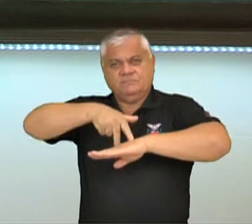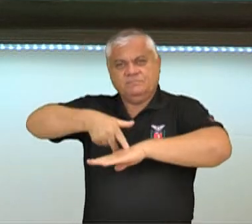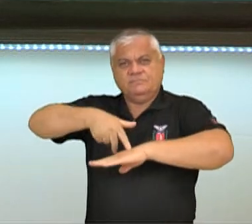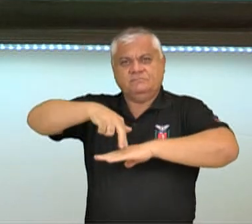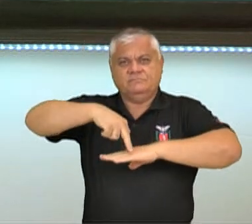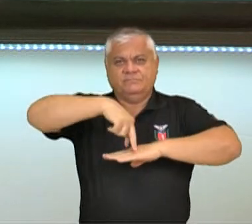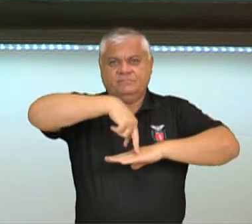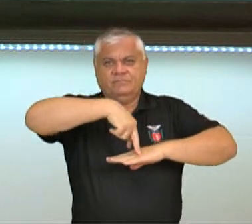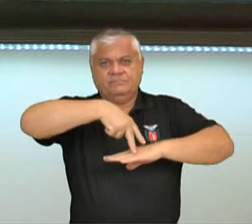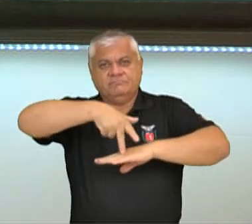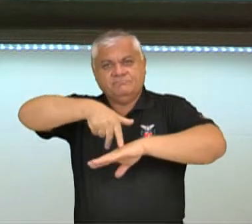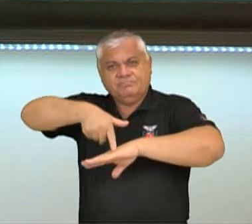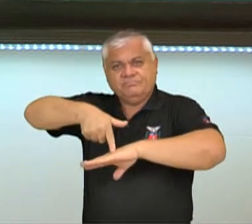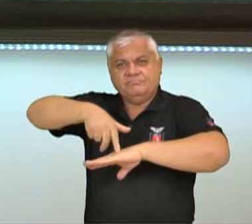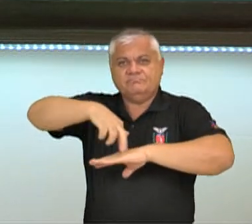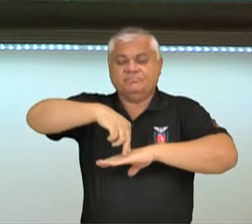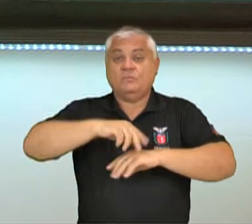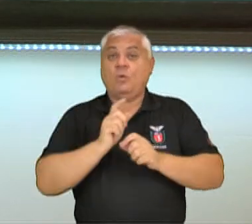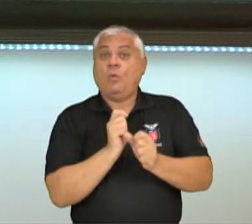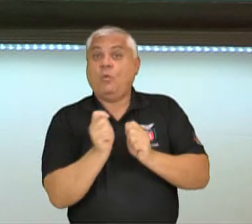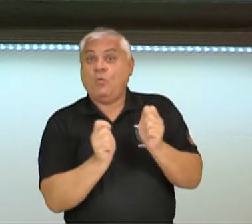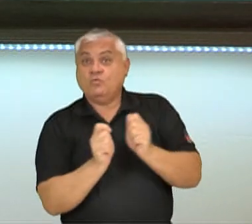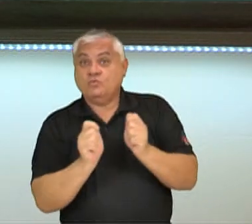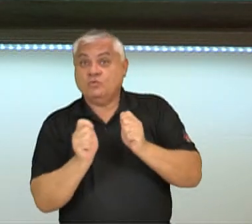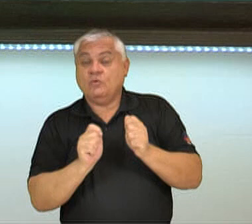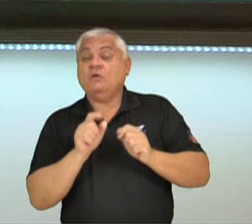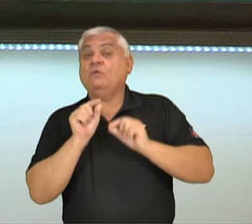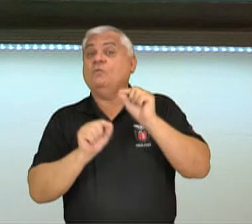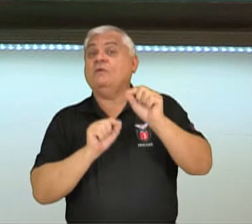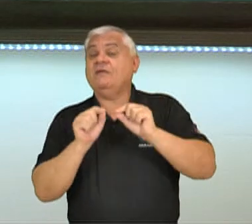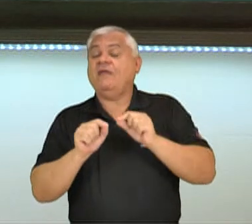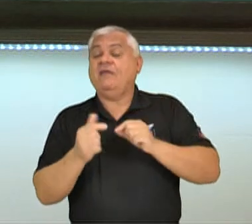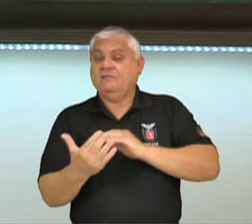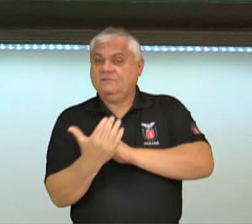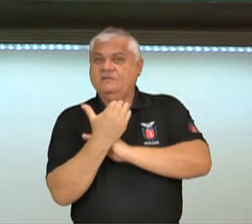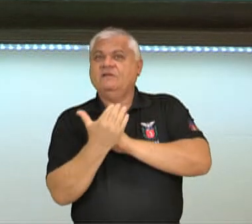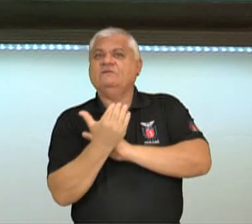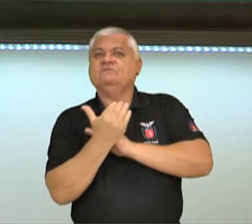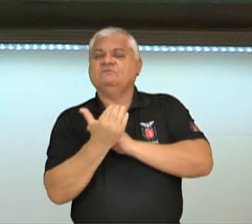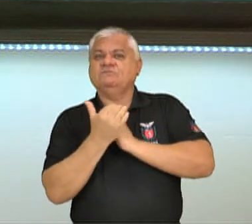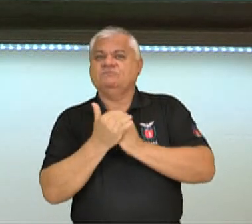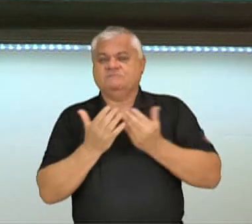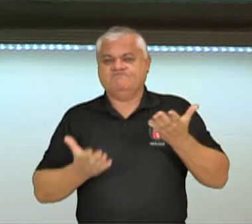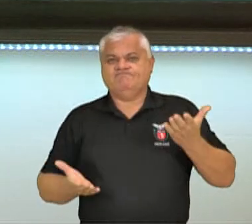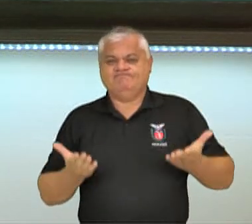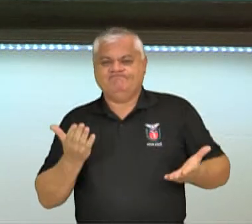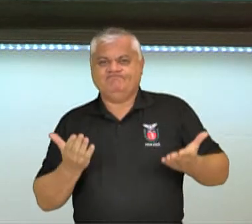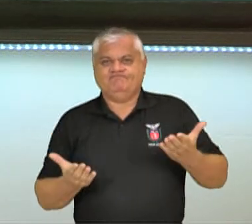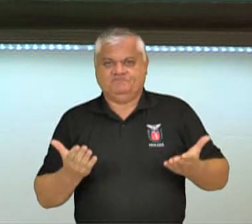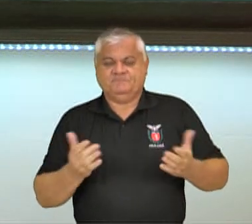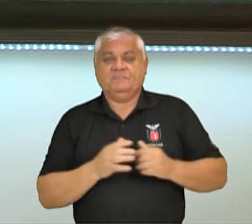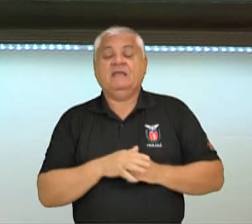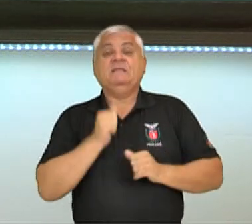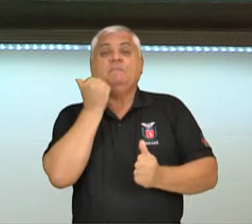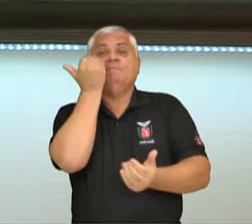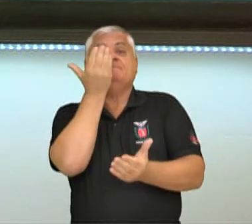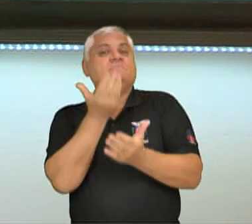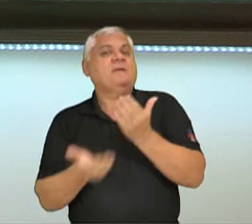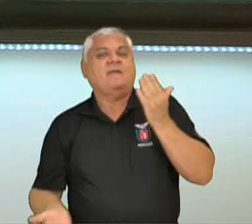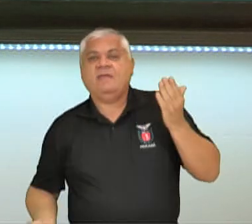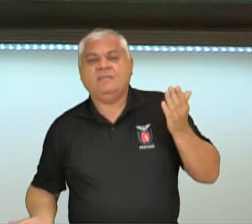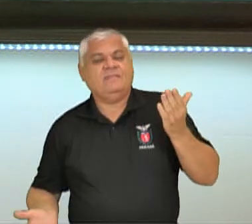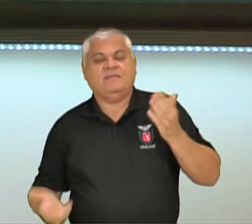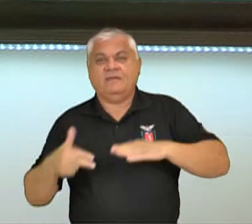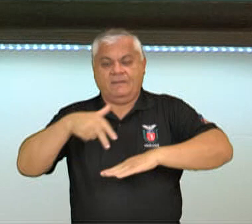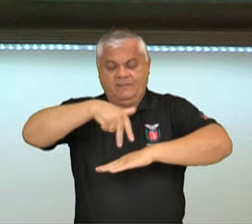gravidade. E o controle desse centro de gravidade é que nos mantém em equilíbrio. Quando nós perdemos o